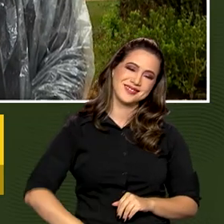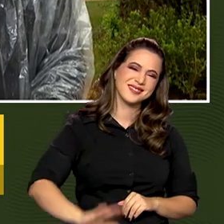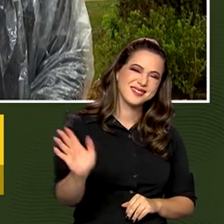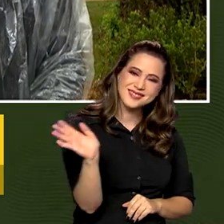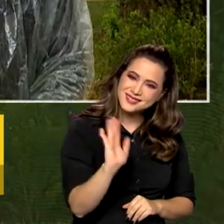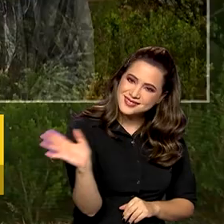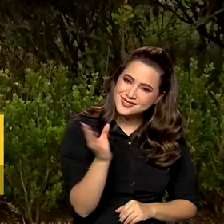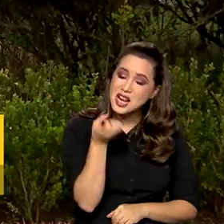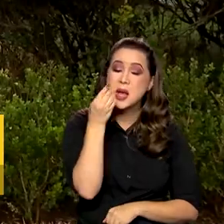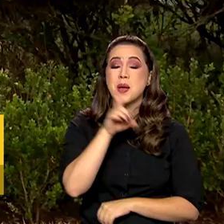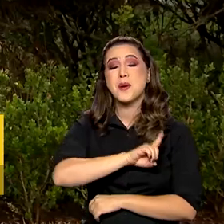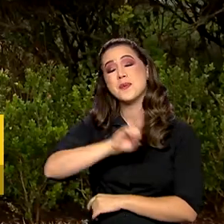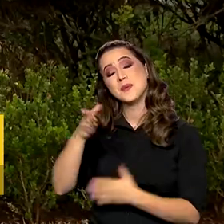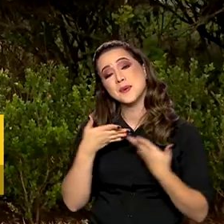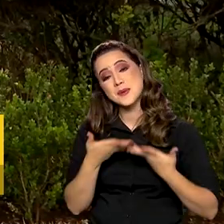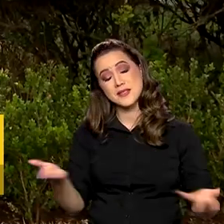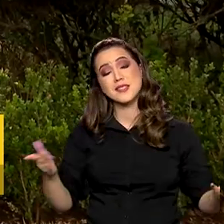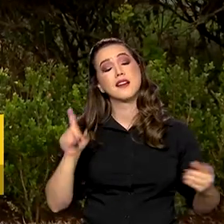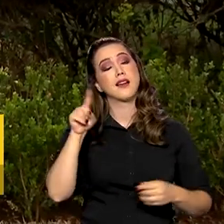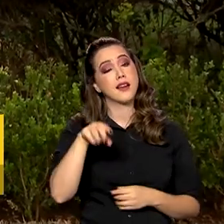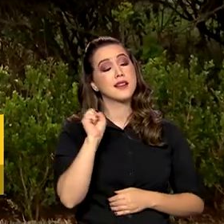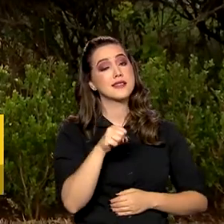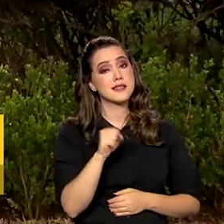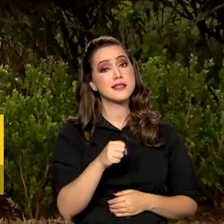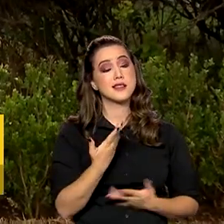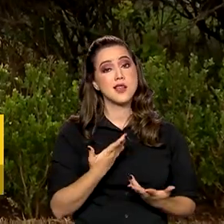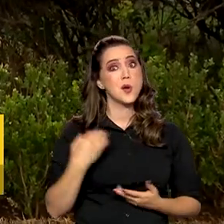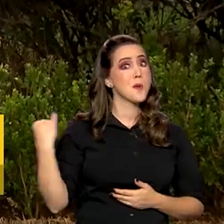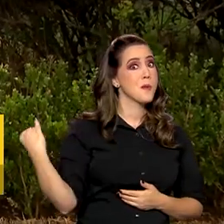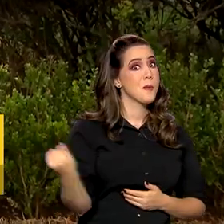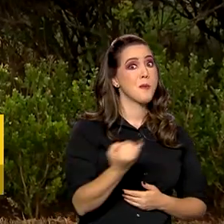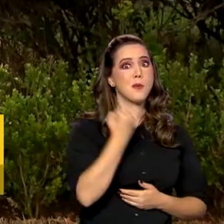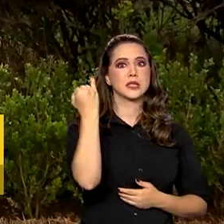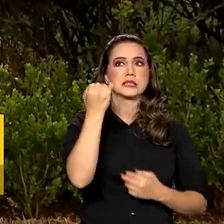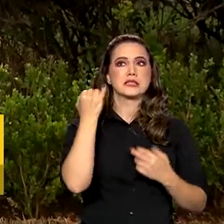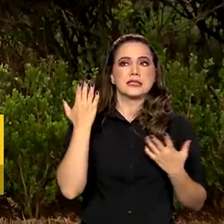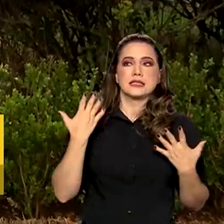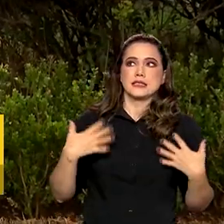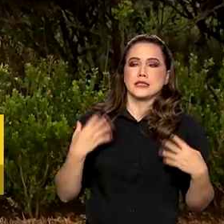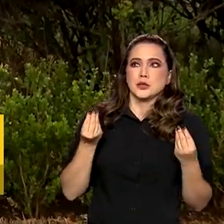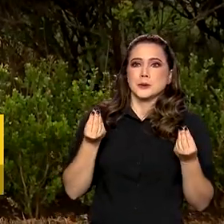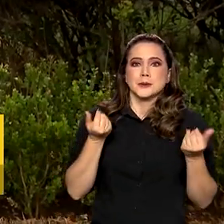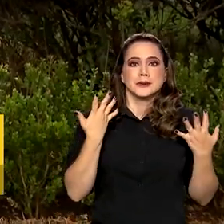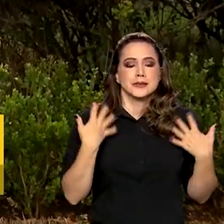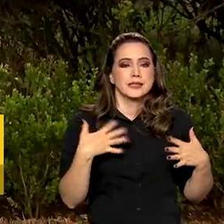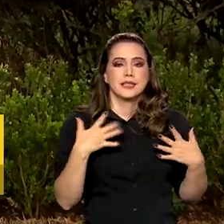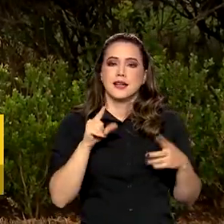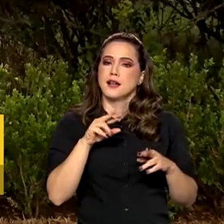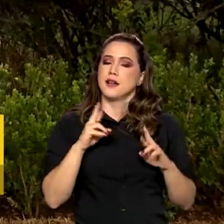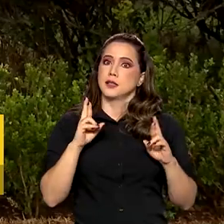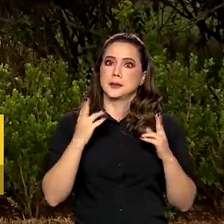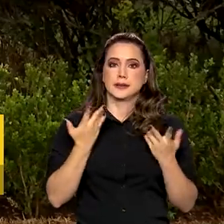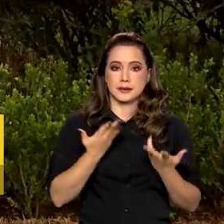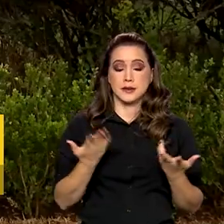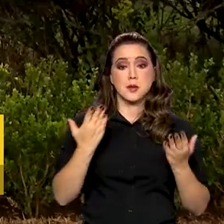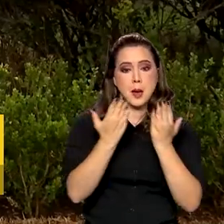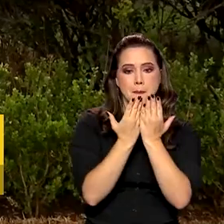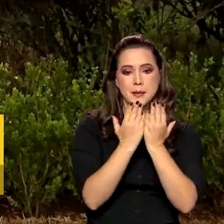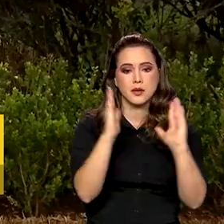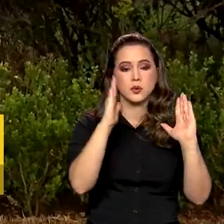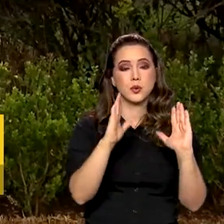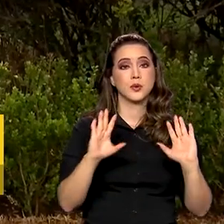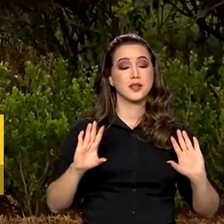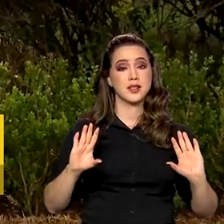Bom dia a todos. Olha, é isso mesmo. Uma grande expectativa para essa abertura que